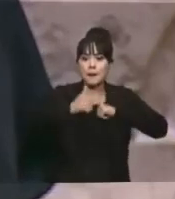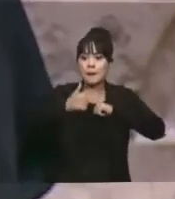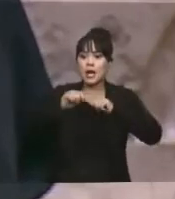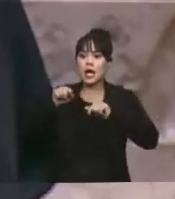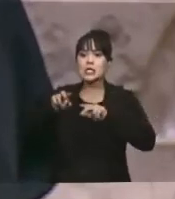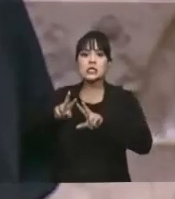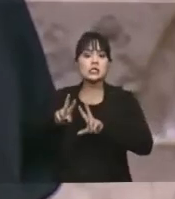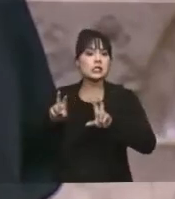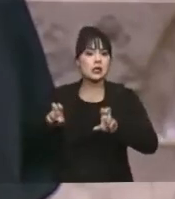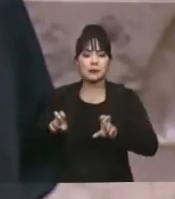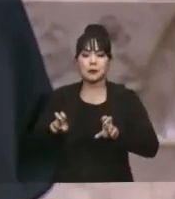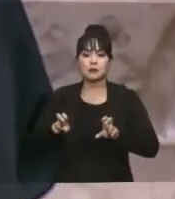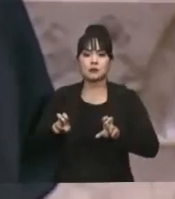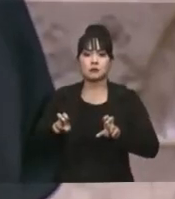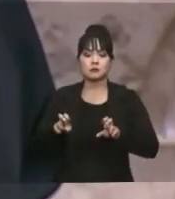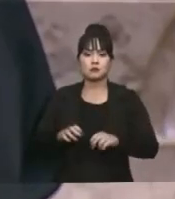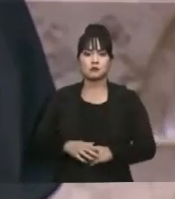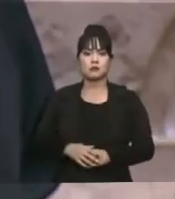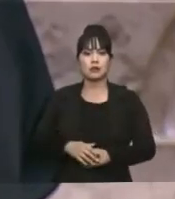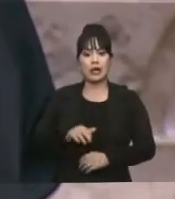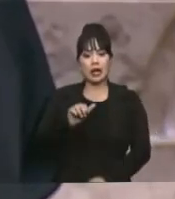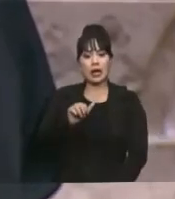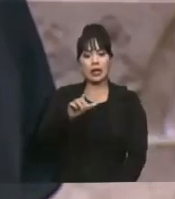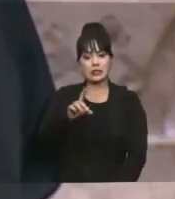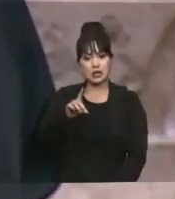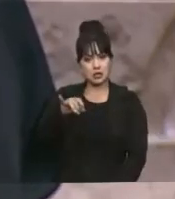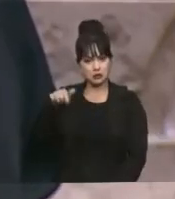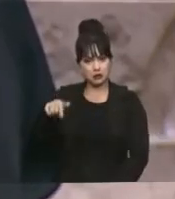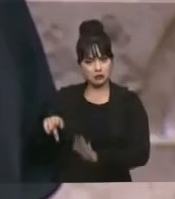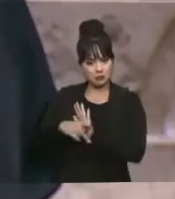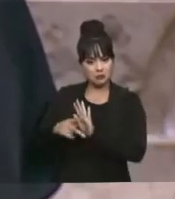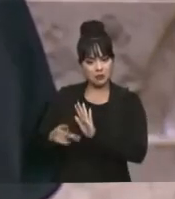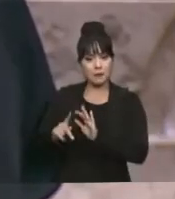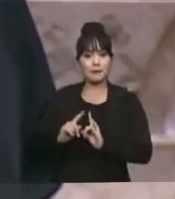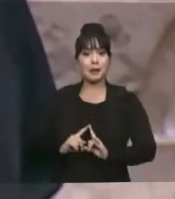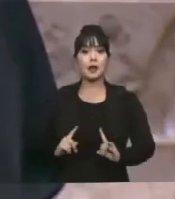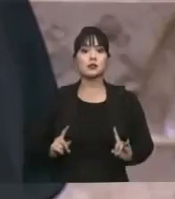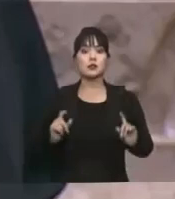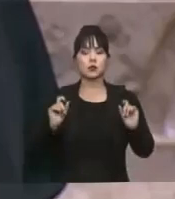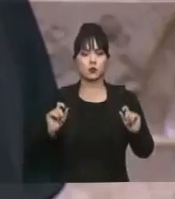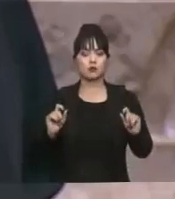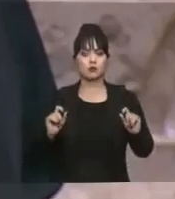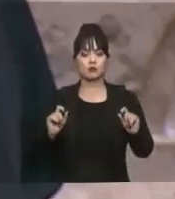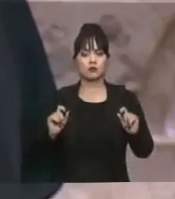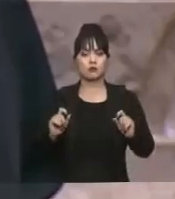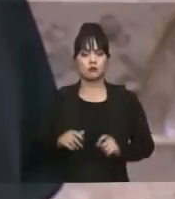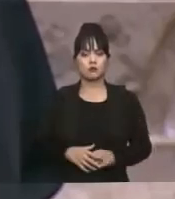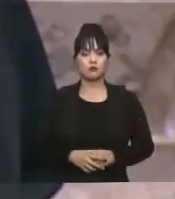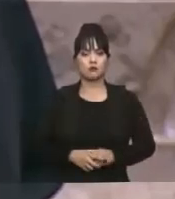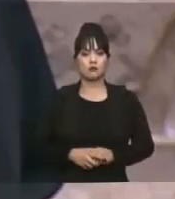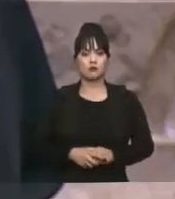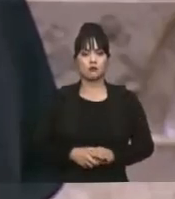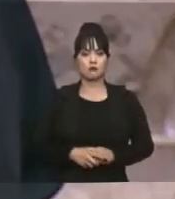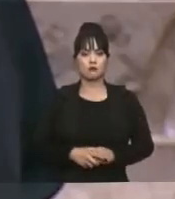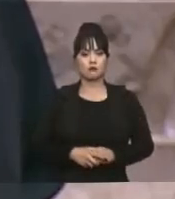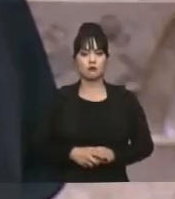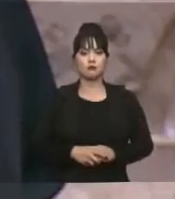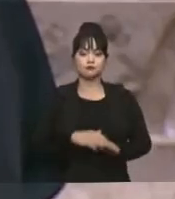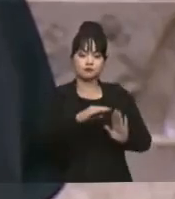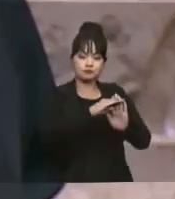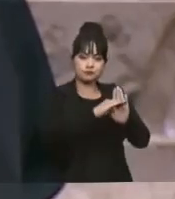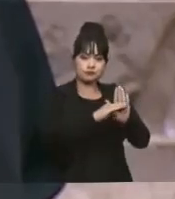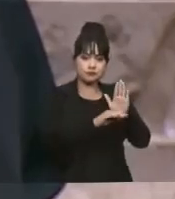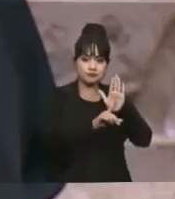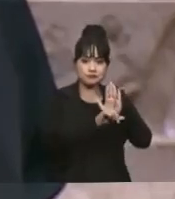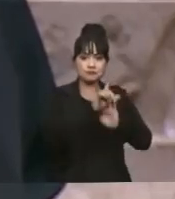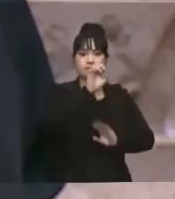matéria nessa ADI. Mas a verdade é que foi colocado dentro